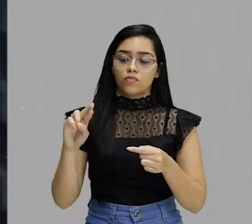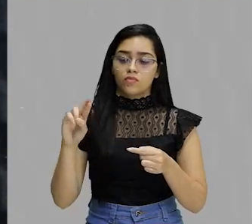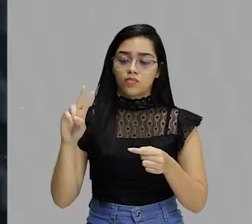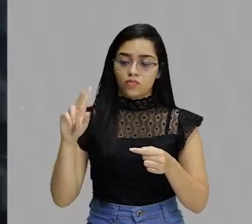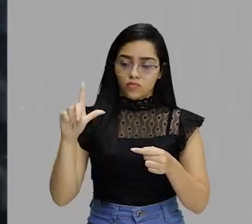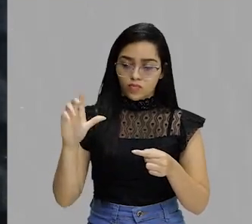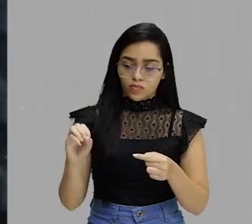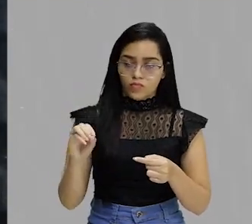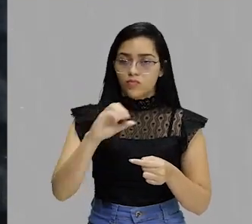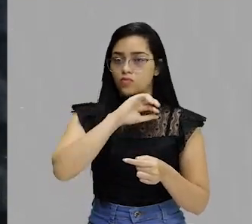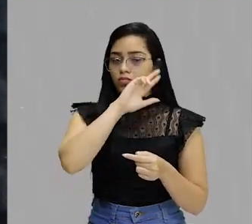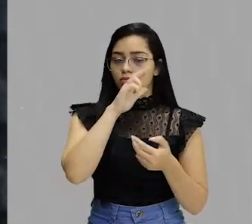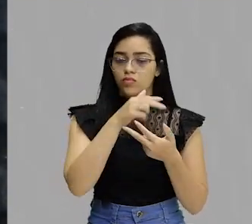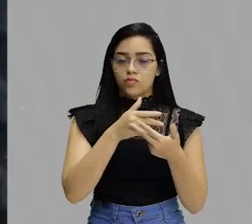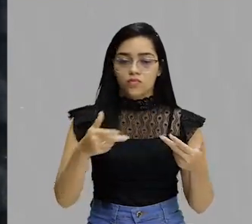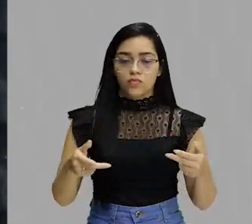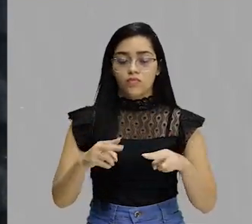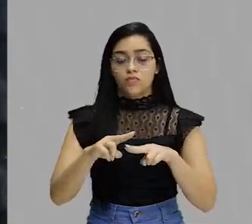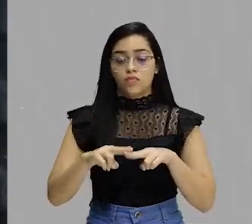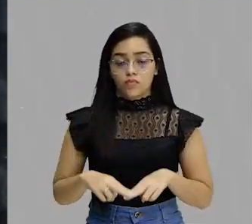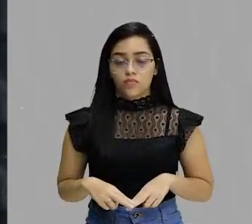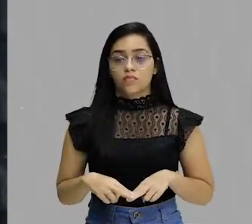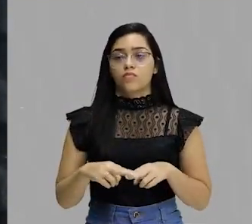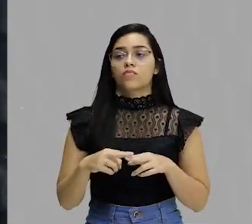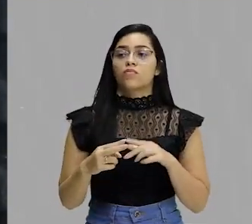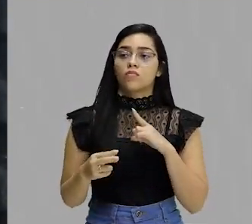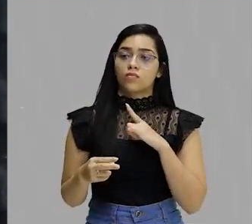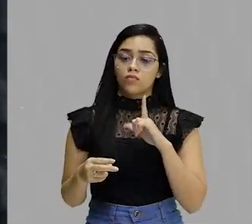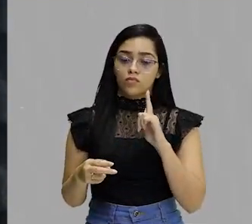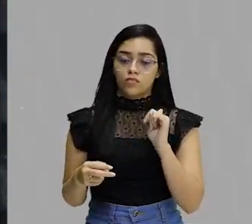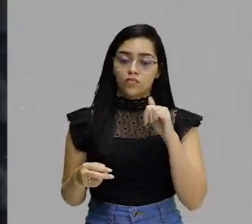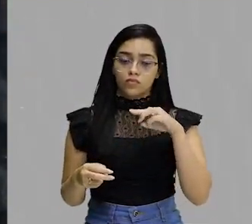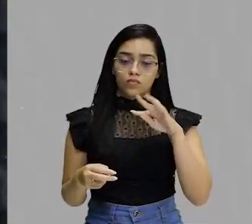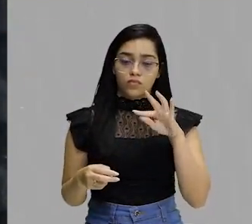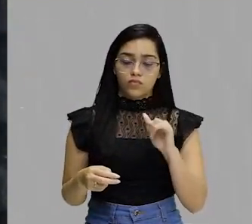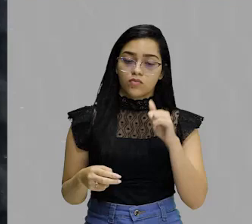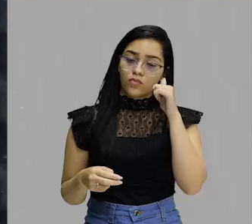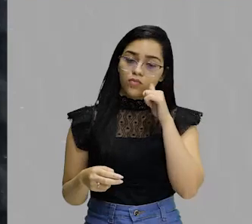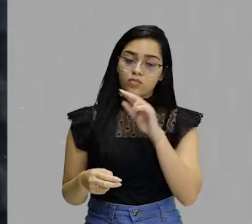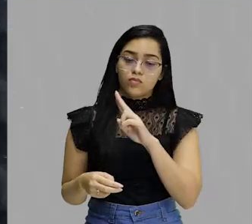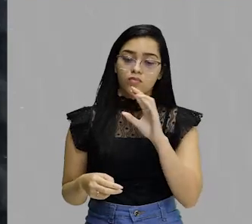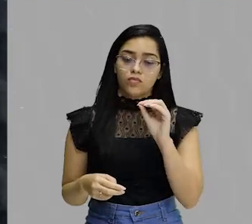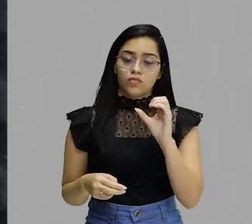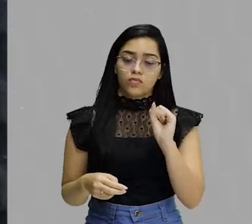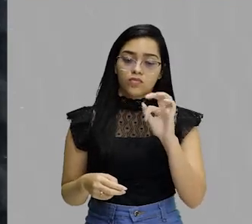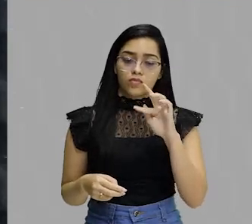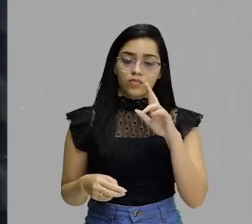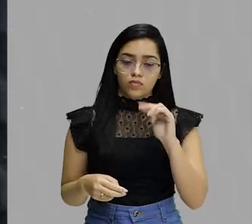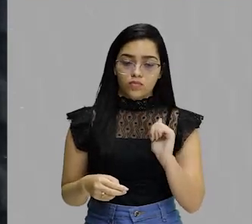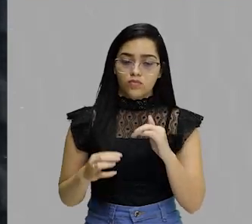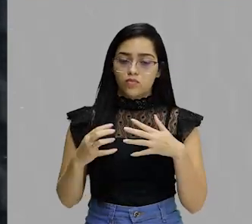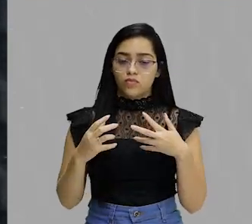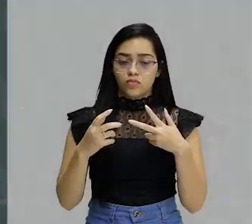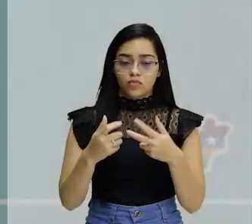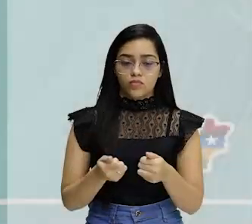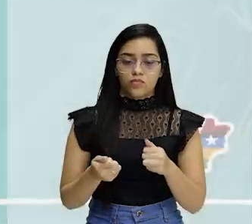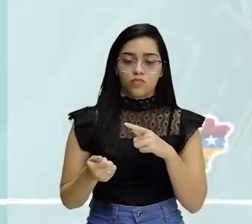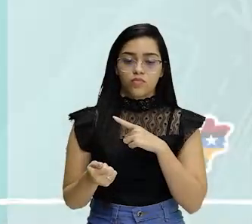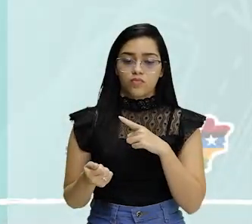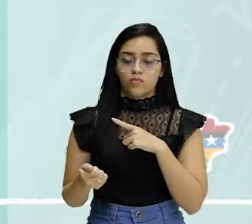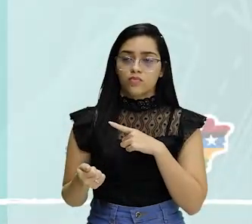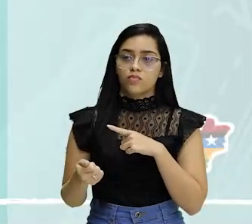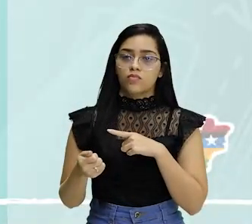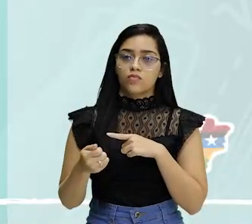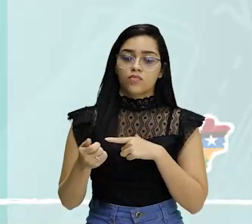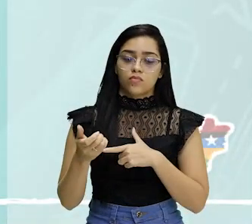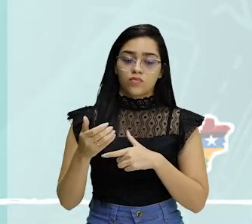animais. Então, nesse caso, o gameta feminino é chamado de oosfera. E aí, durante o